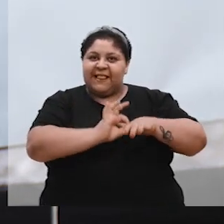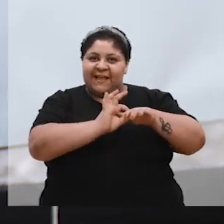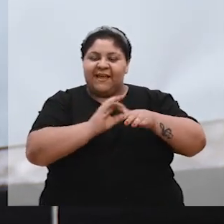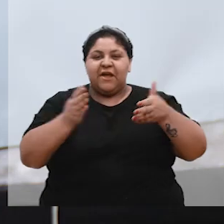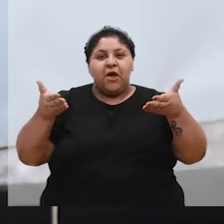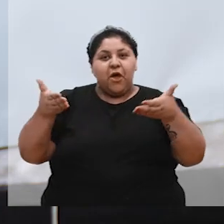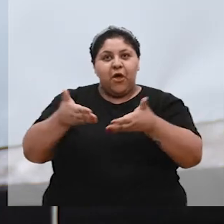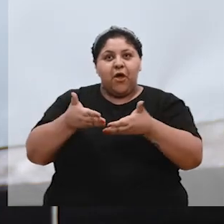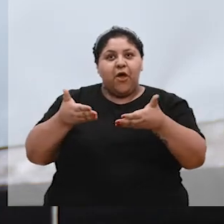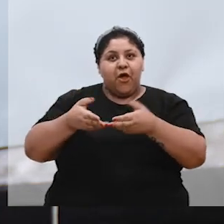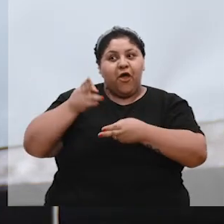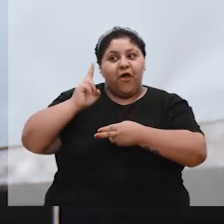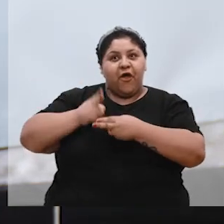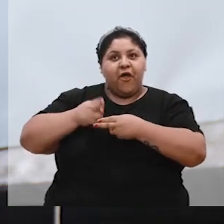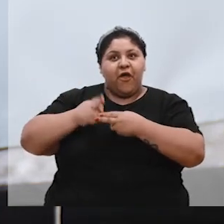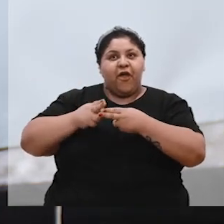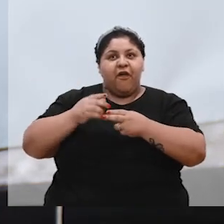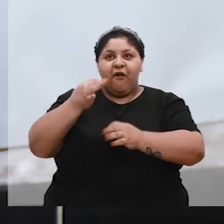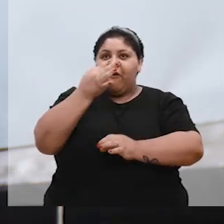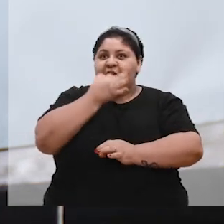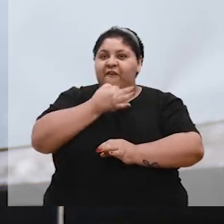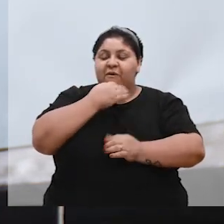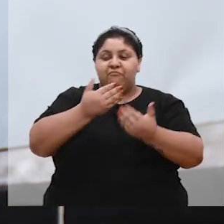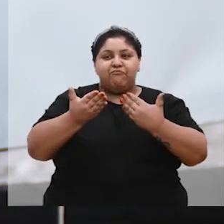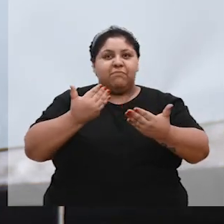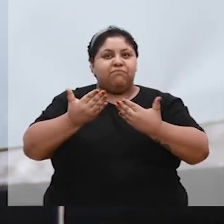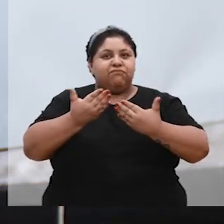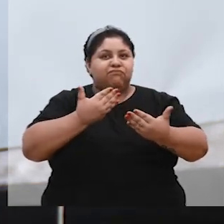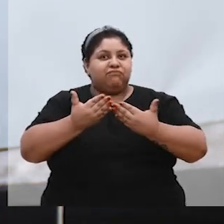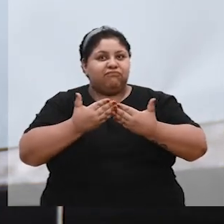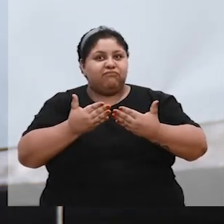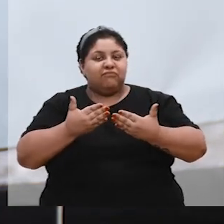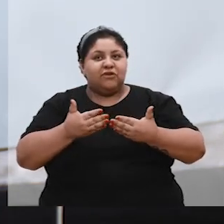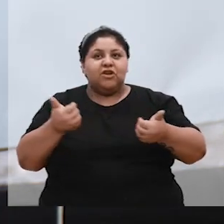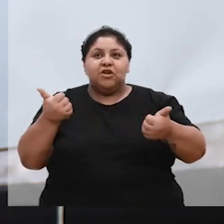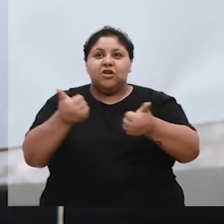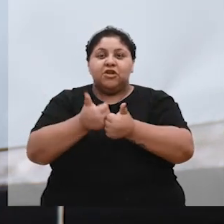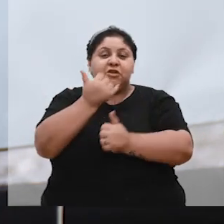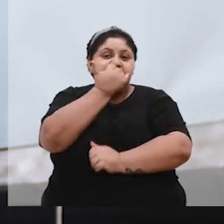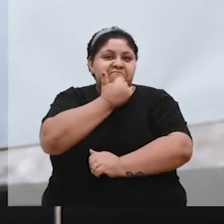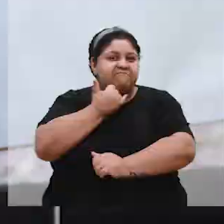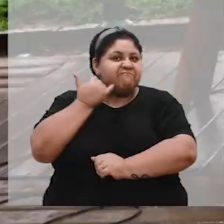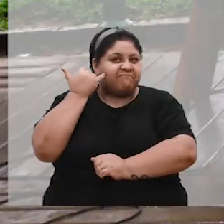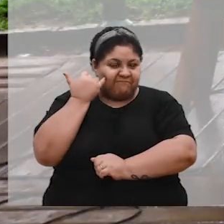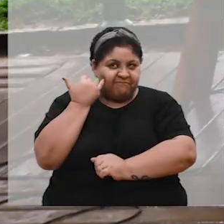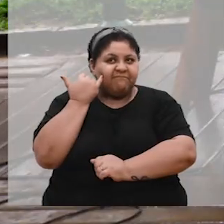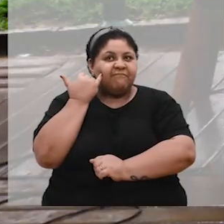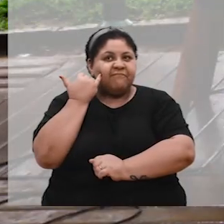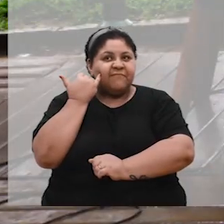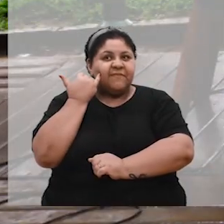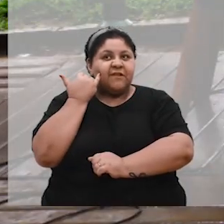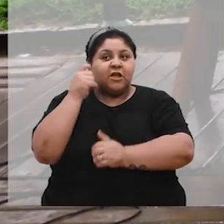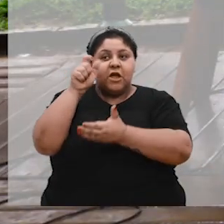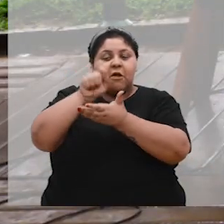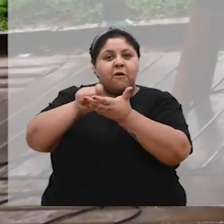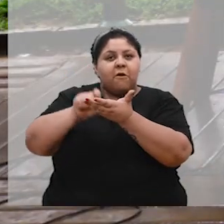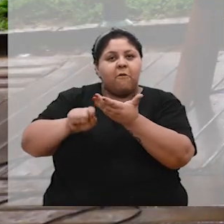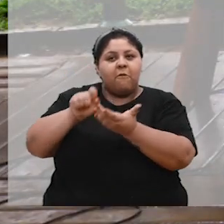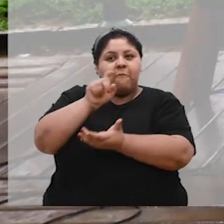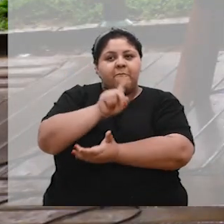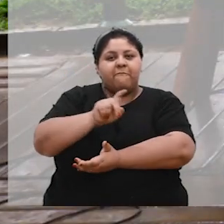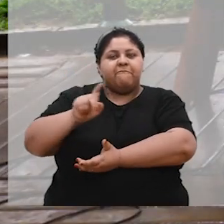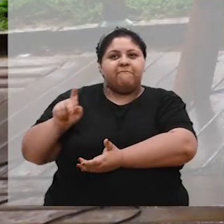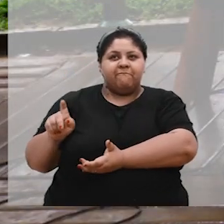patronos. Hoje, no episódio do Caxias Conversa, estamos com o Frei Jaime Bétega, que foi